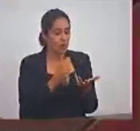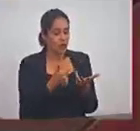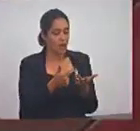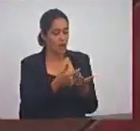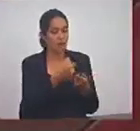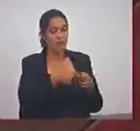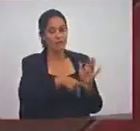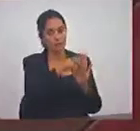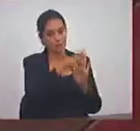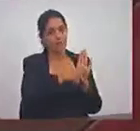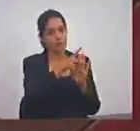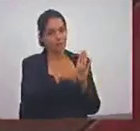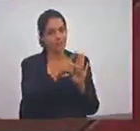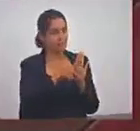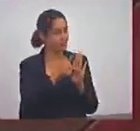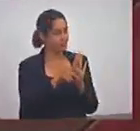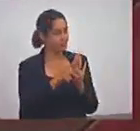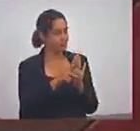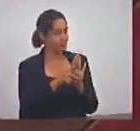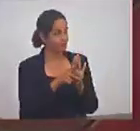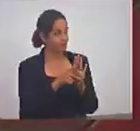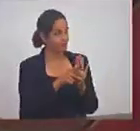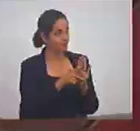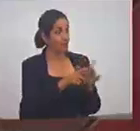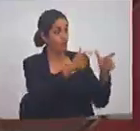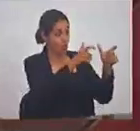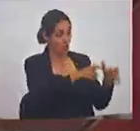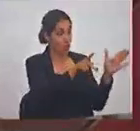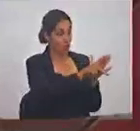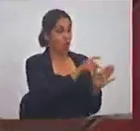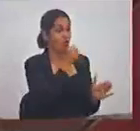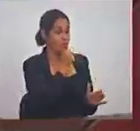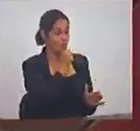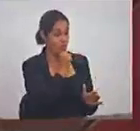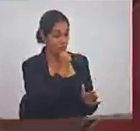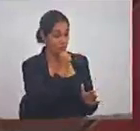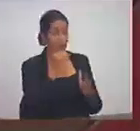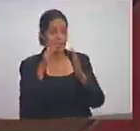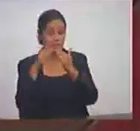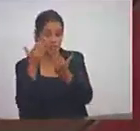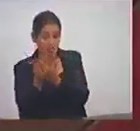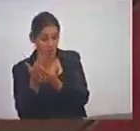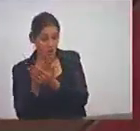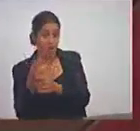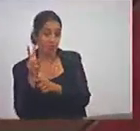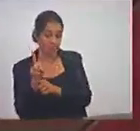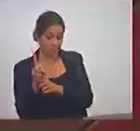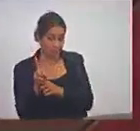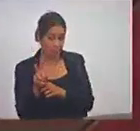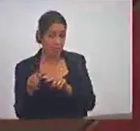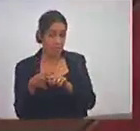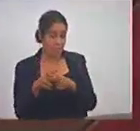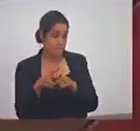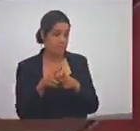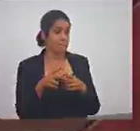projeto. E nós temos Centro do Idoso para Cuidar, nós temos crianças sendo dopadas com clonazepam em creche, nós